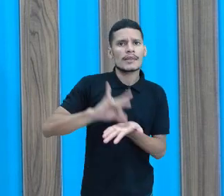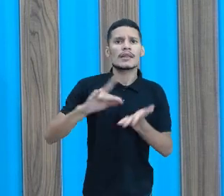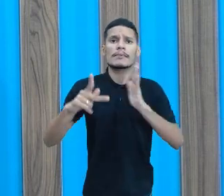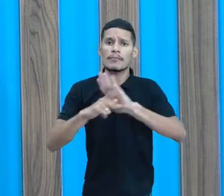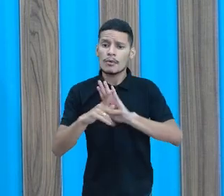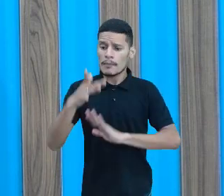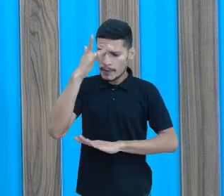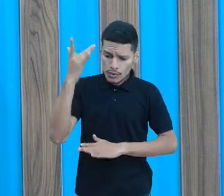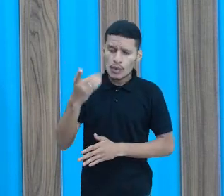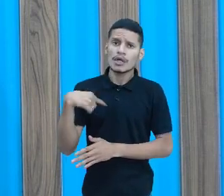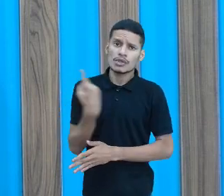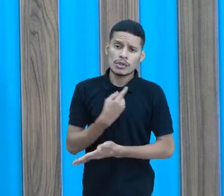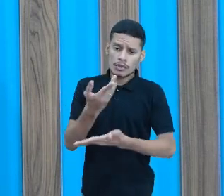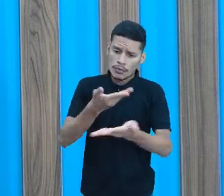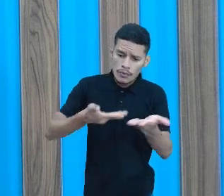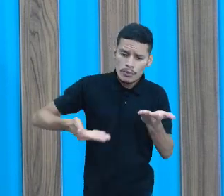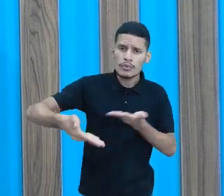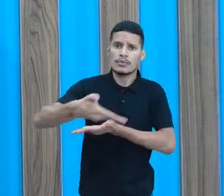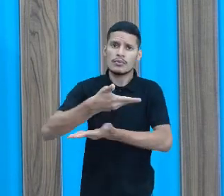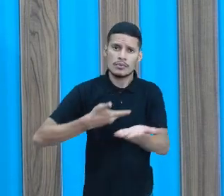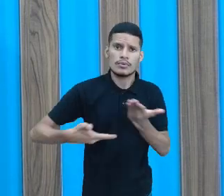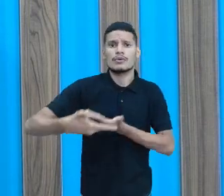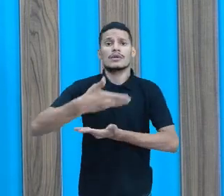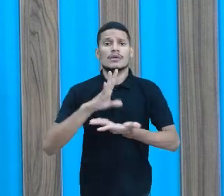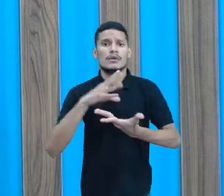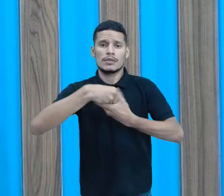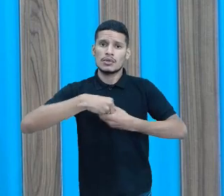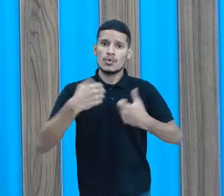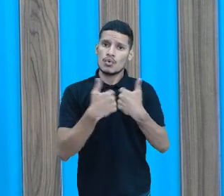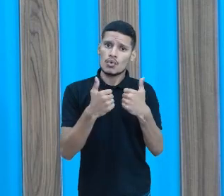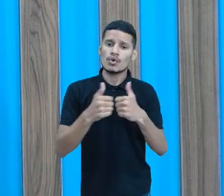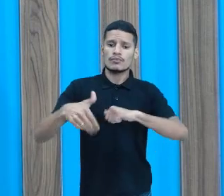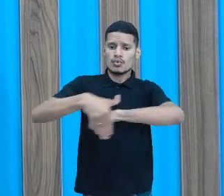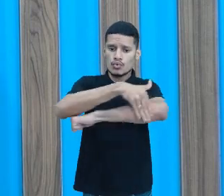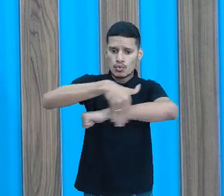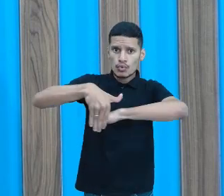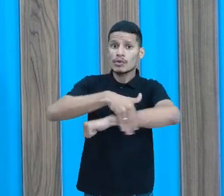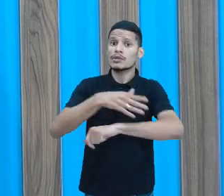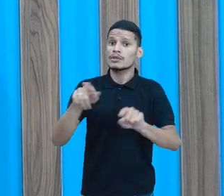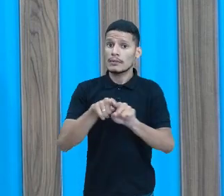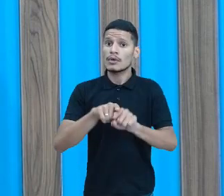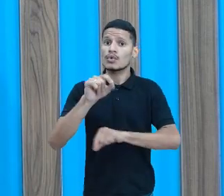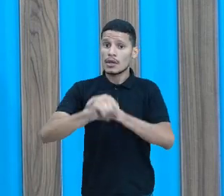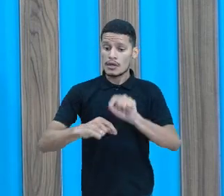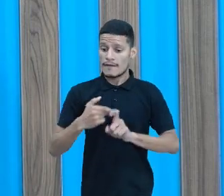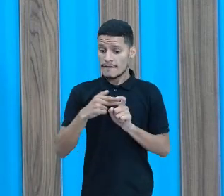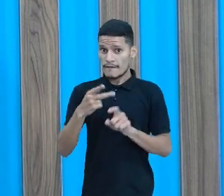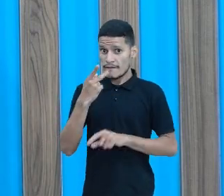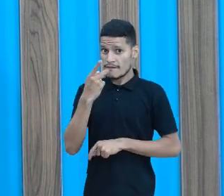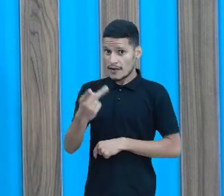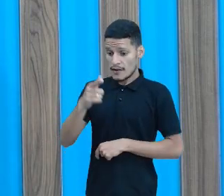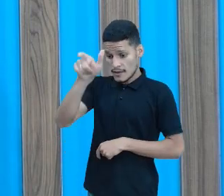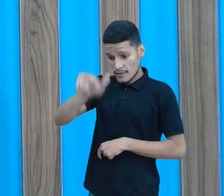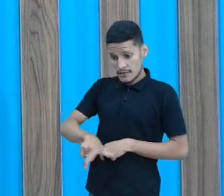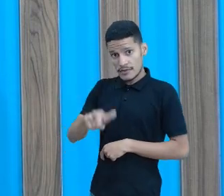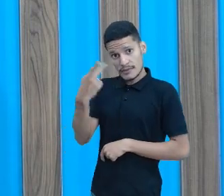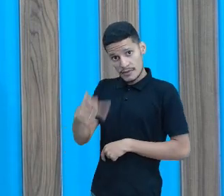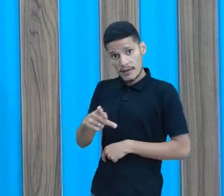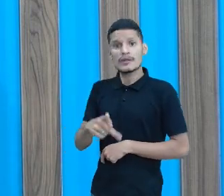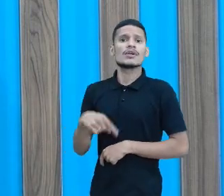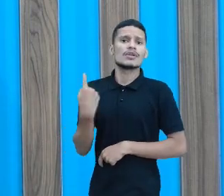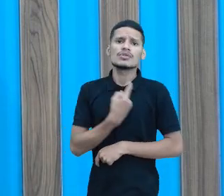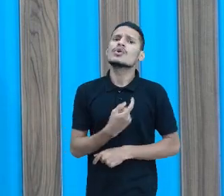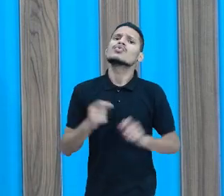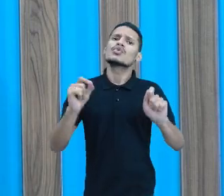gente cruza frequentemente nos transportes, nas ruas. E que na fala deles é possível perceber muitas das questões que a